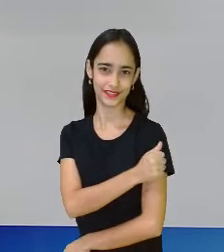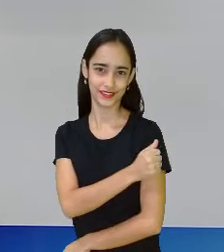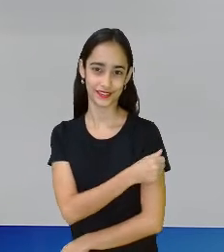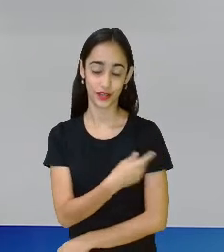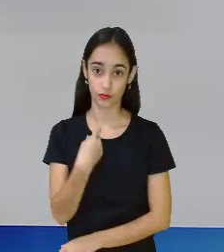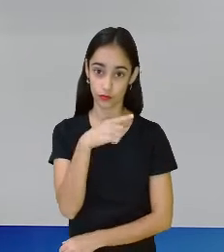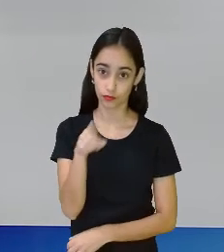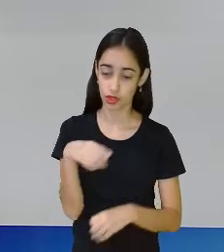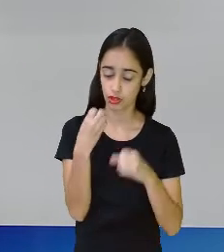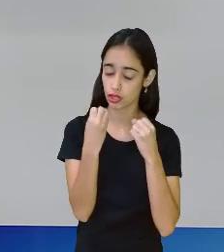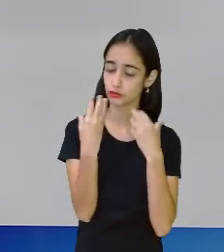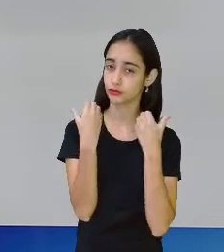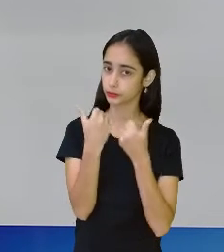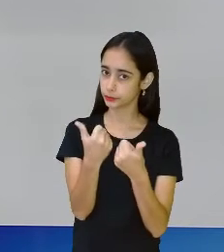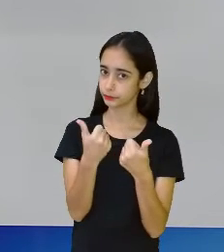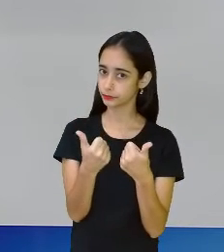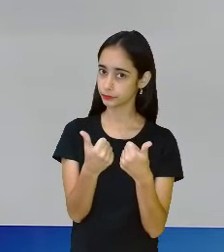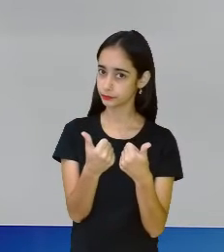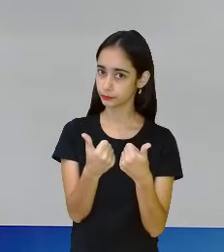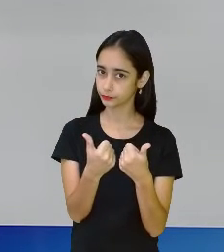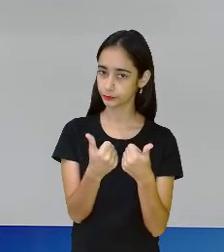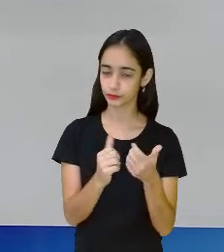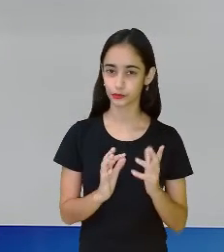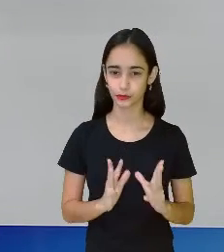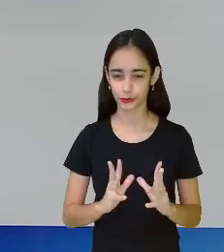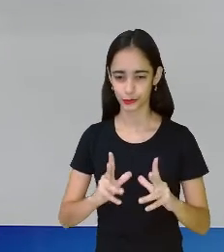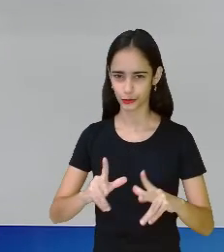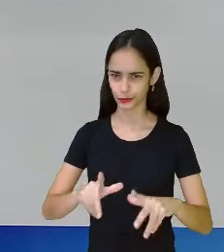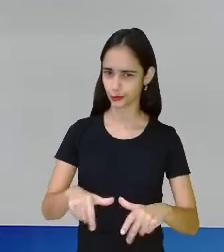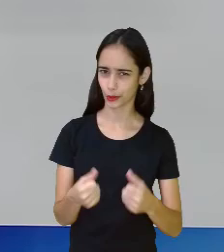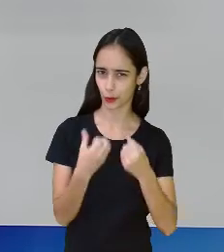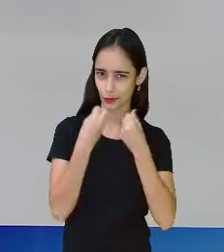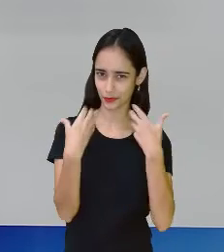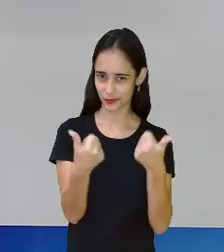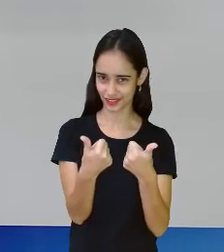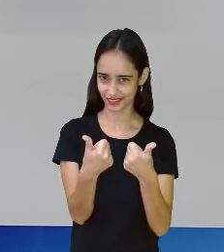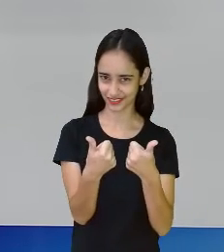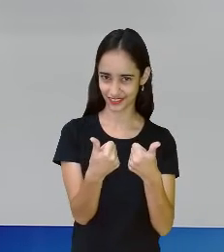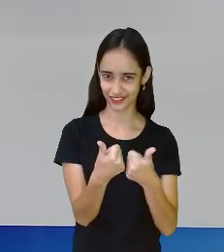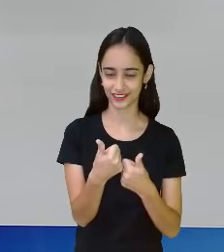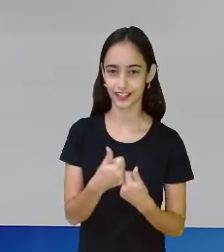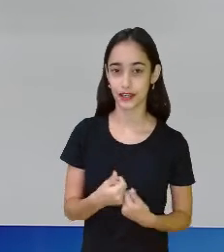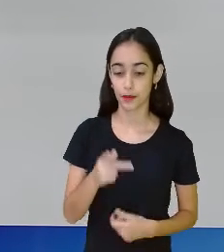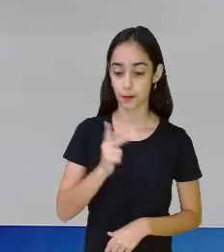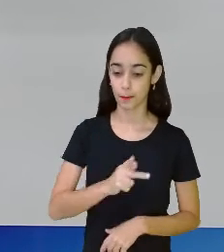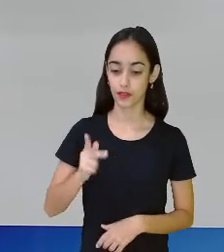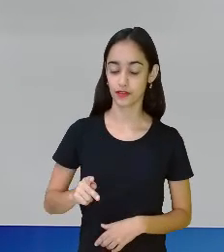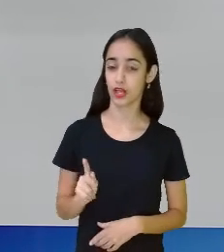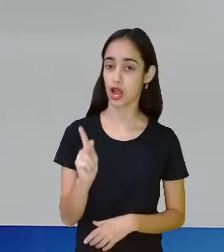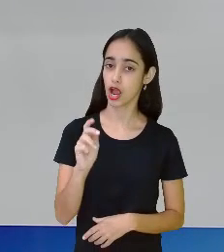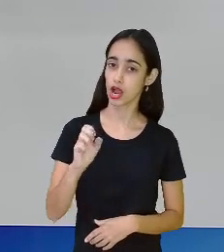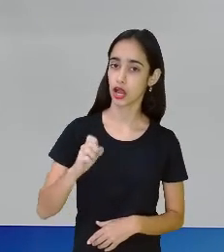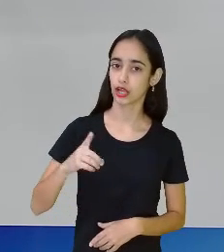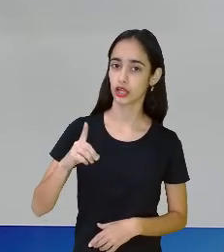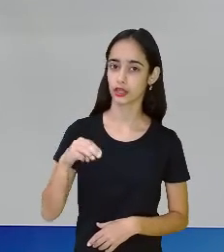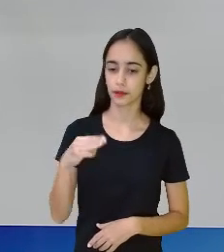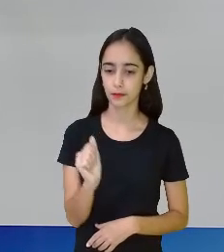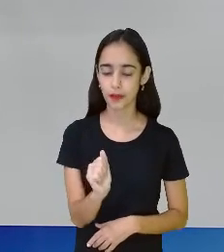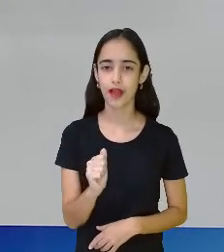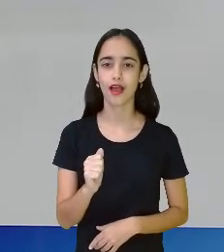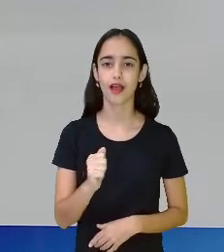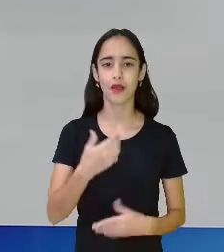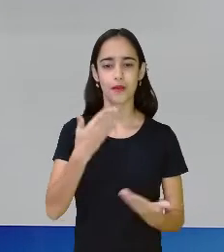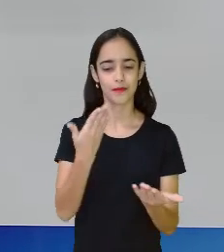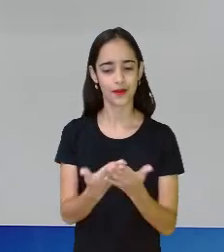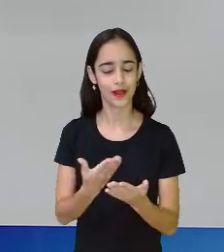estudantes! Como é que vocês estão? Todos e todas bem? Eu sou a professora Kedma Santos e estou aqui para mais